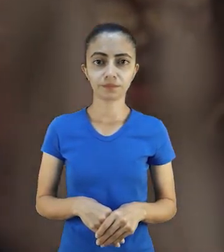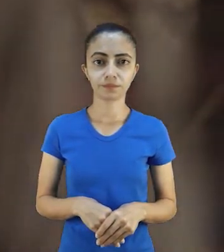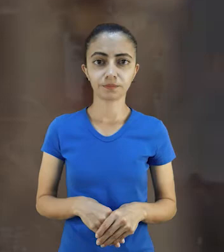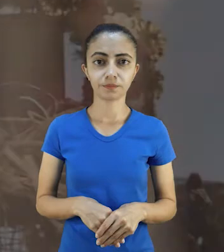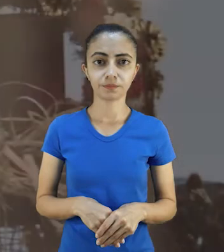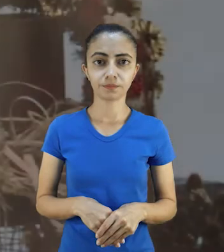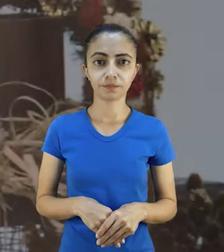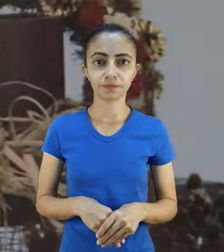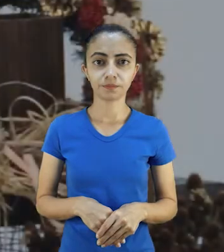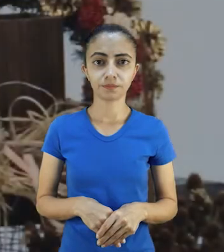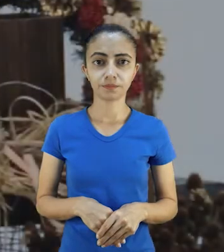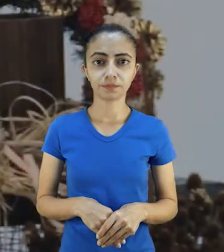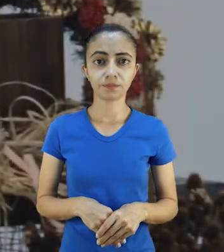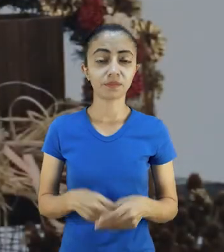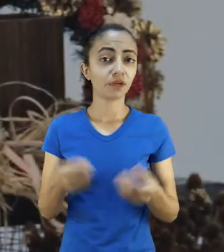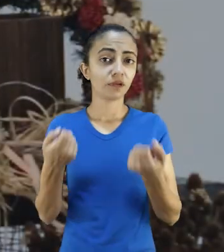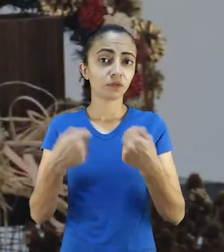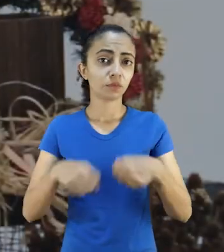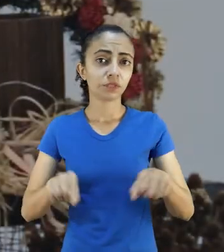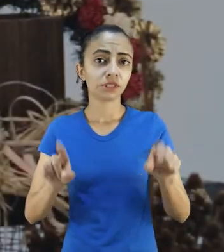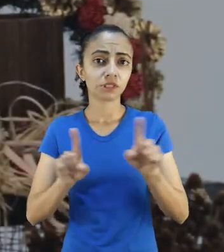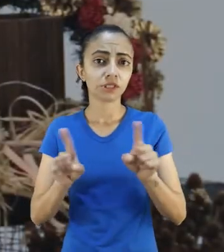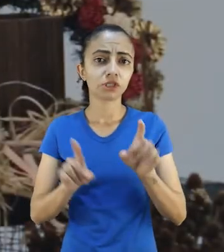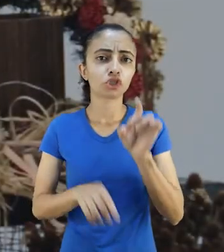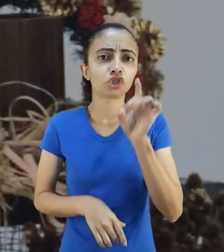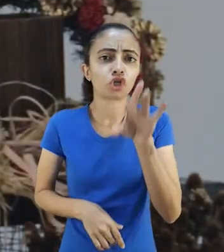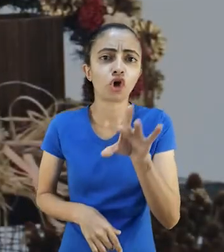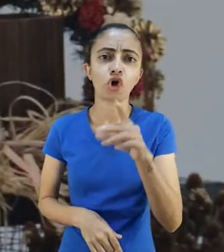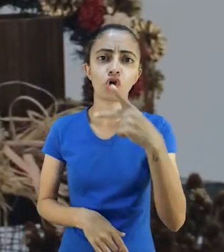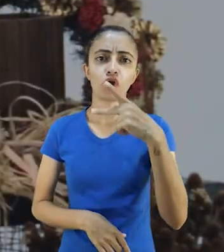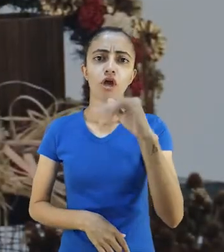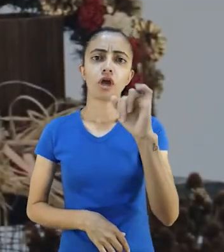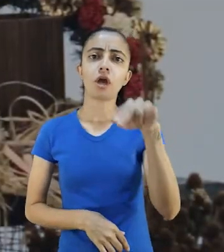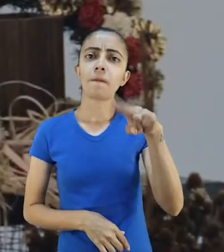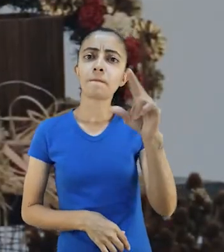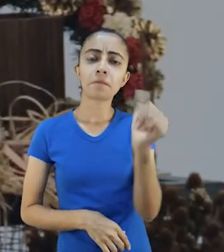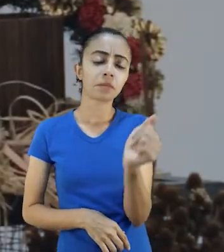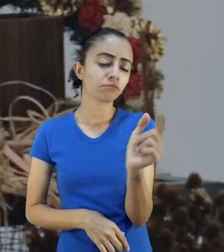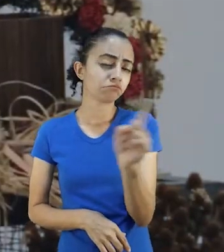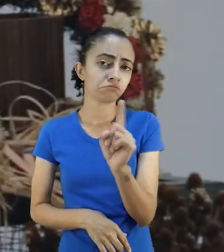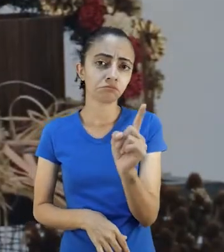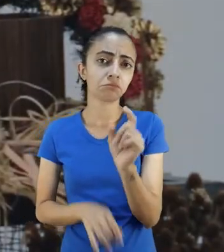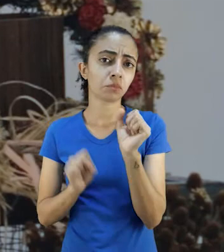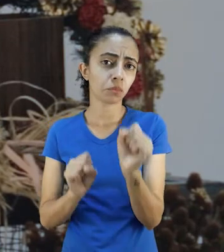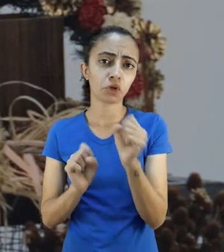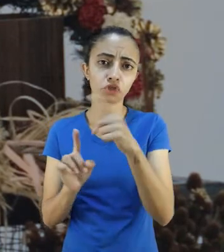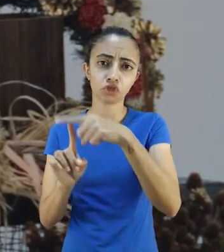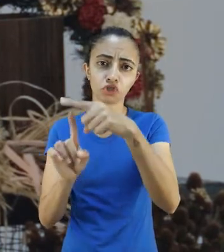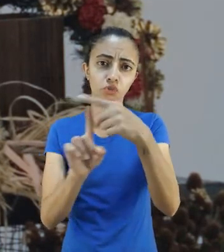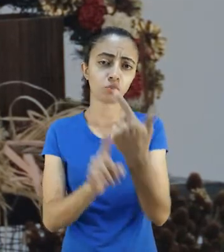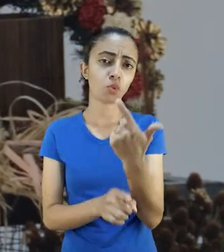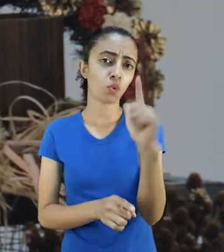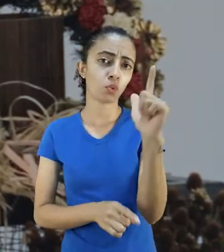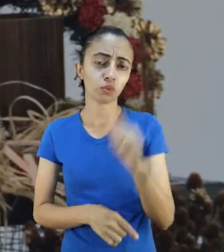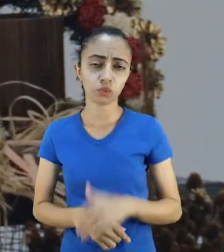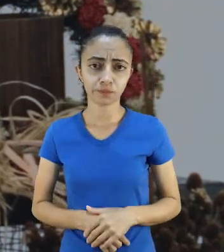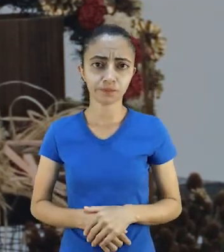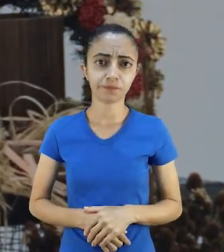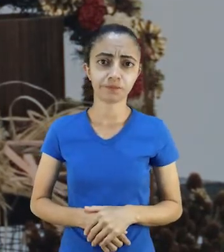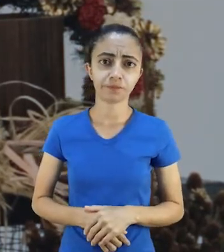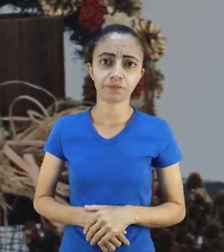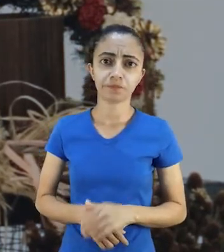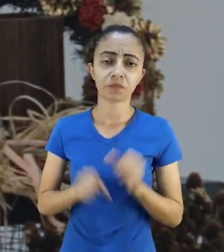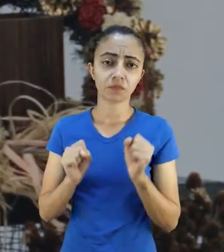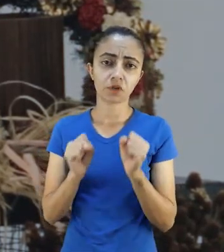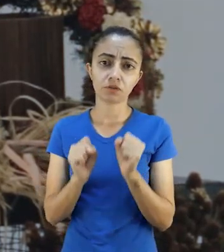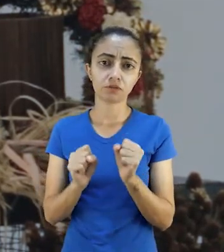Aqui também não precisa ser só pinha. Se você quiser, pode colocar outro tipo. Pode colocar dessa rosinha, deixar um espaço